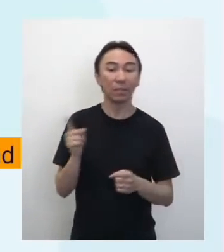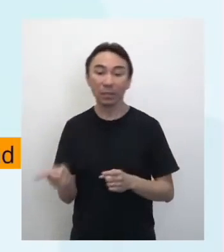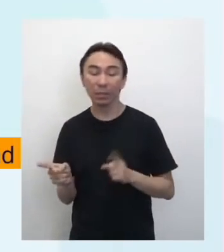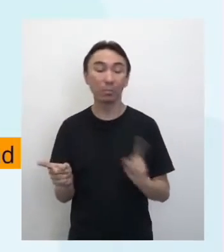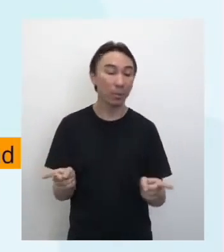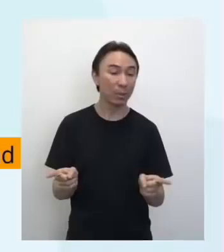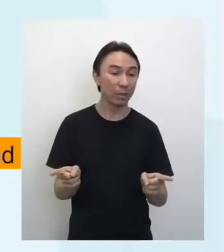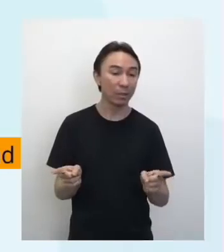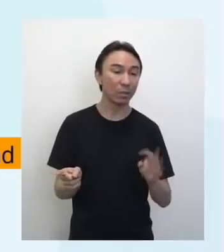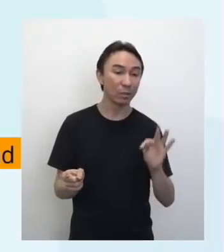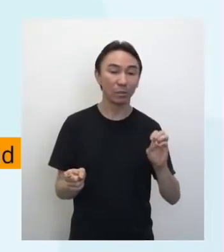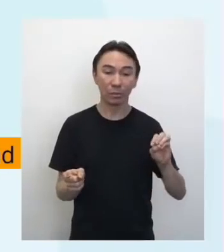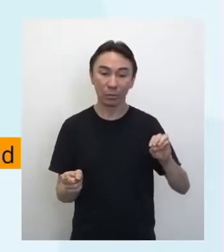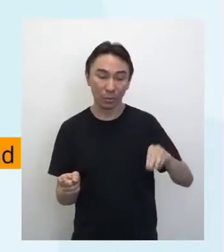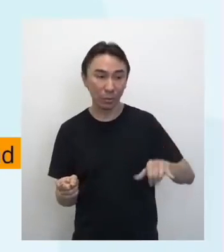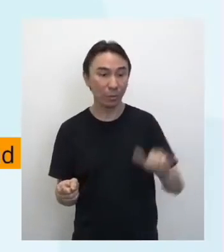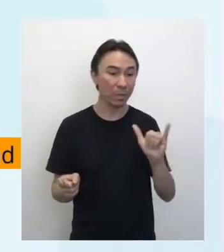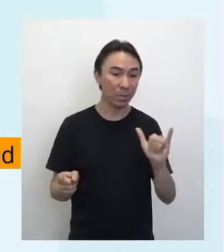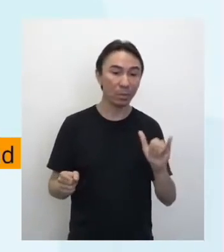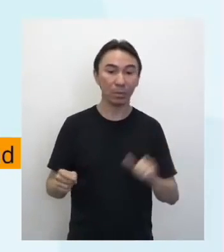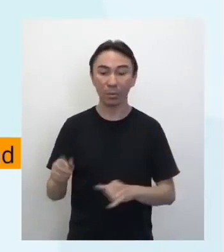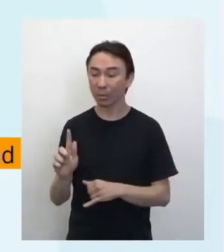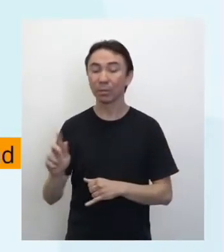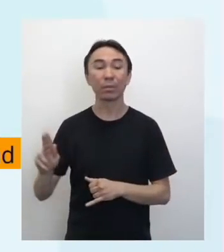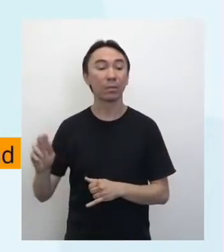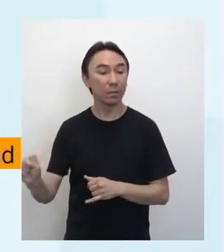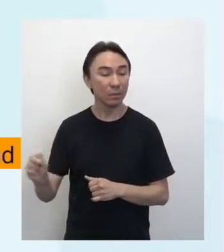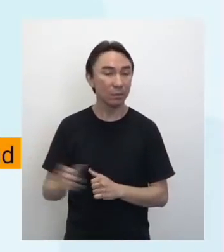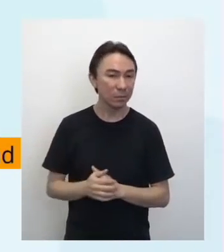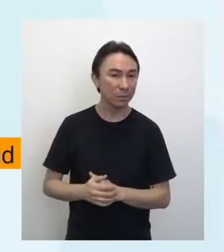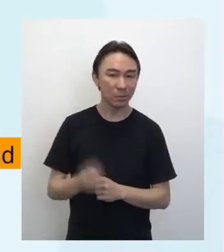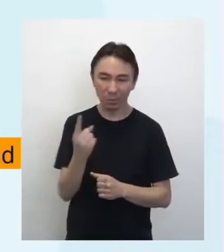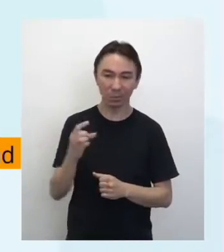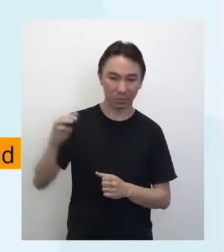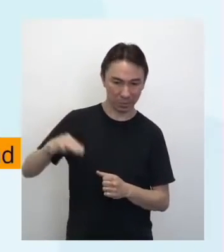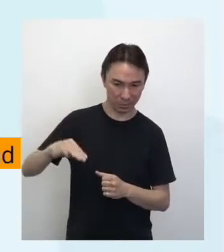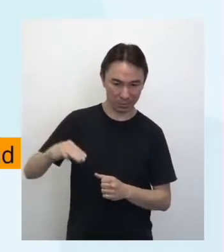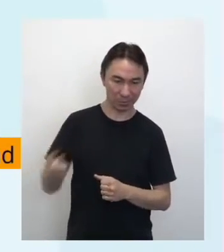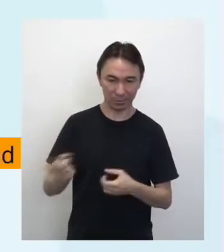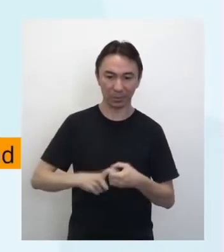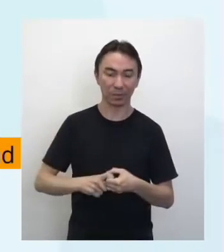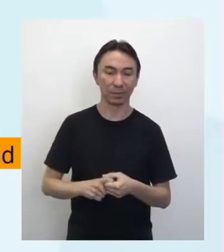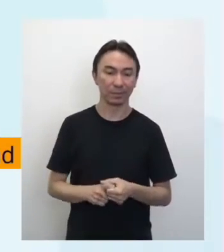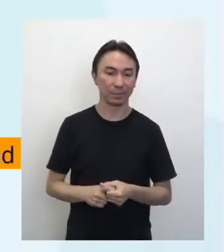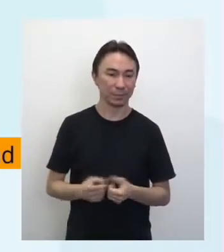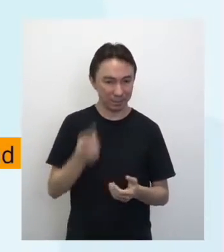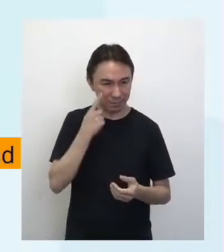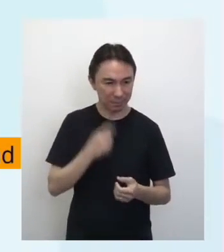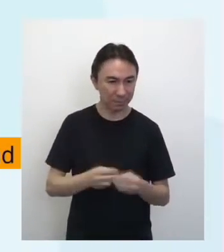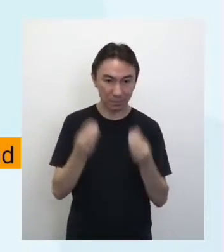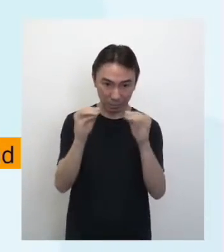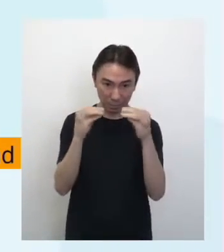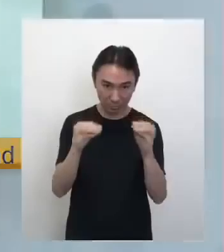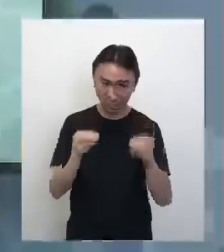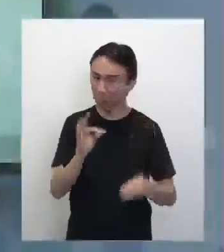colocou já deve fazer a resposta aqui de todos os né bom então vou dar um jeitinho para você no chat e a gente já voltar coloca em todo de uma vez só ele